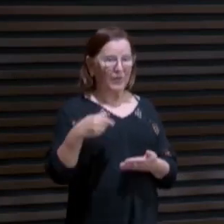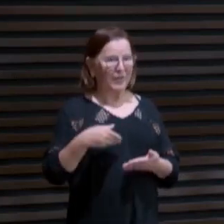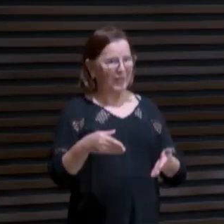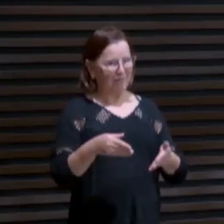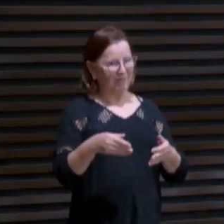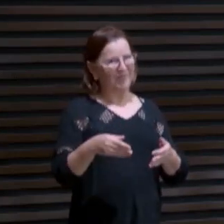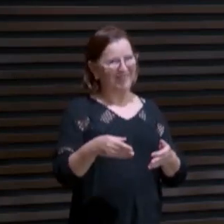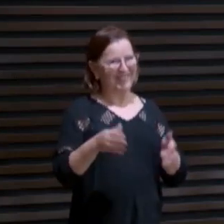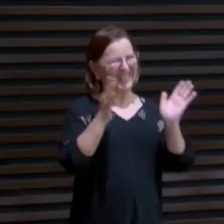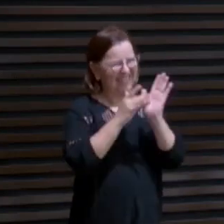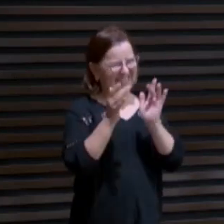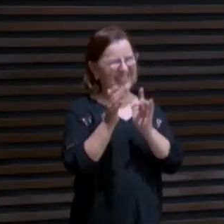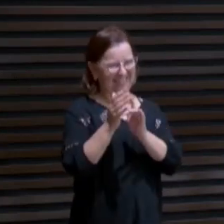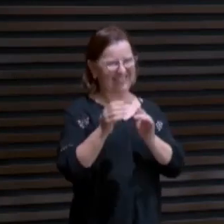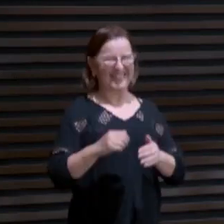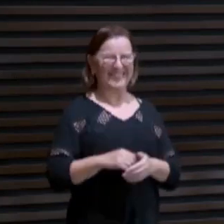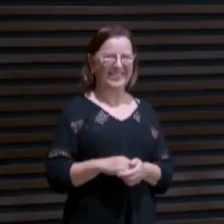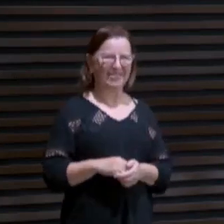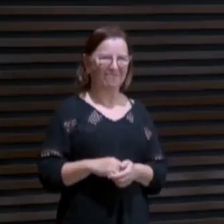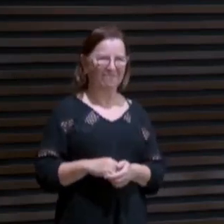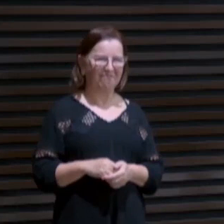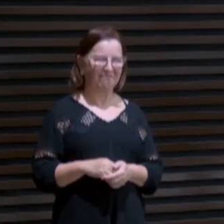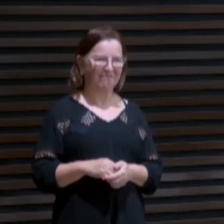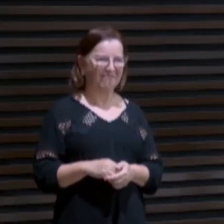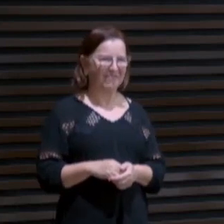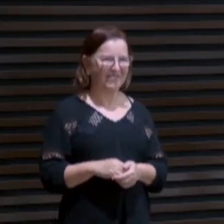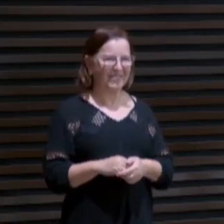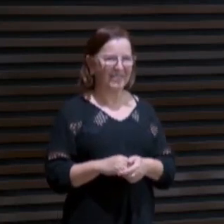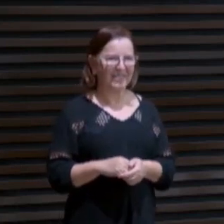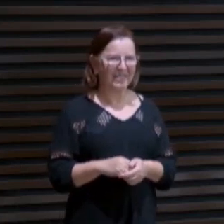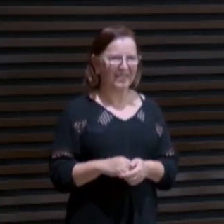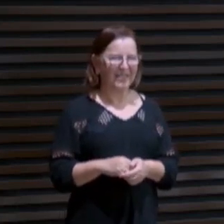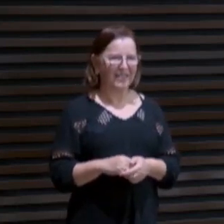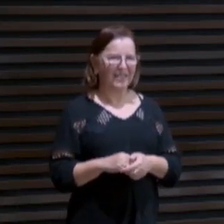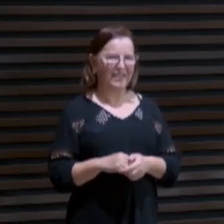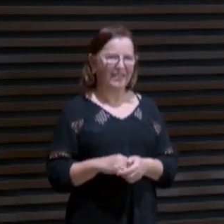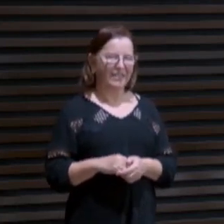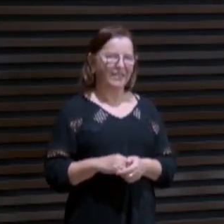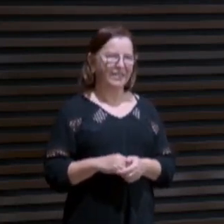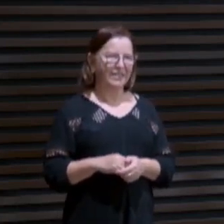esse caminho é Jesus. O resto vai gerar problema.